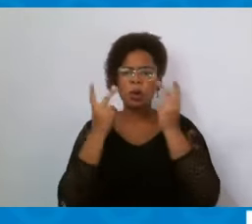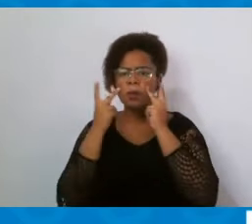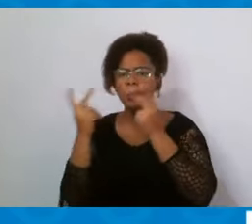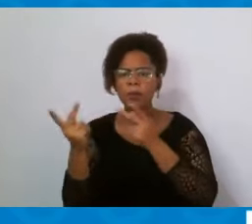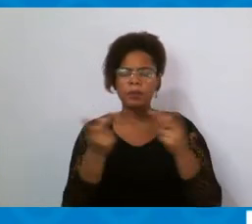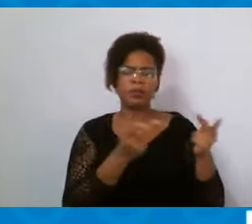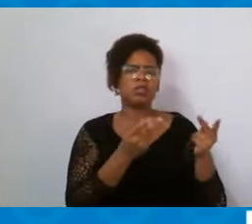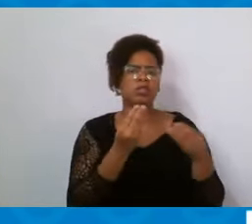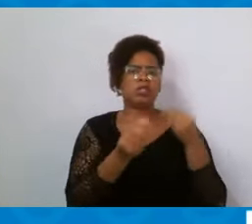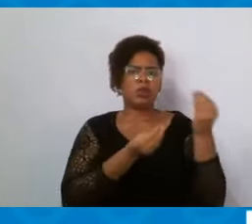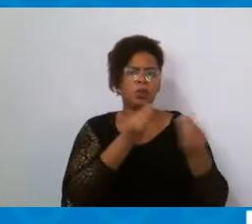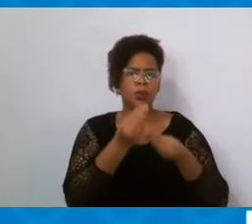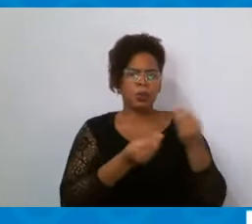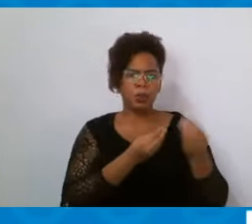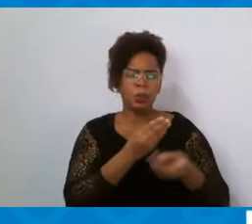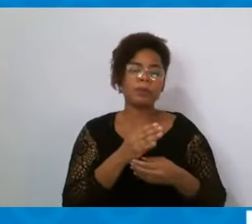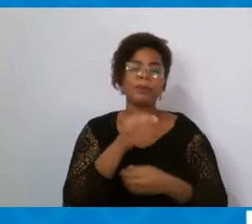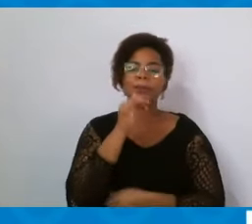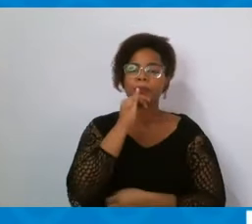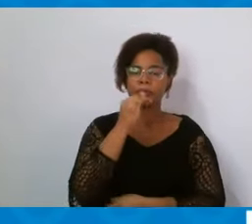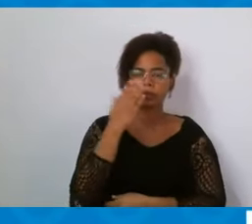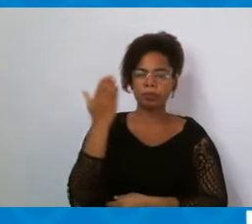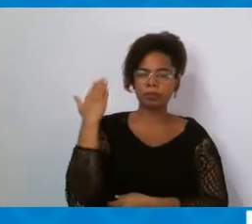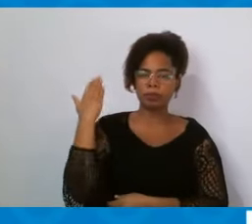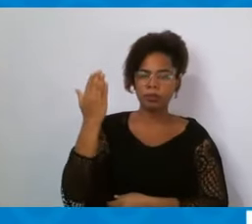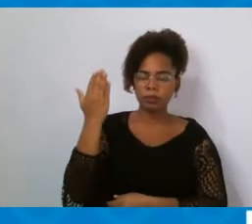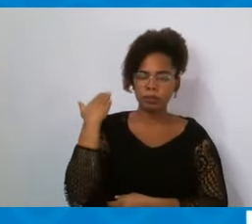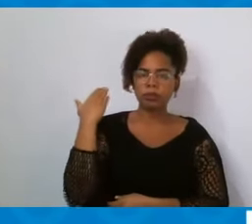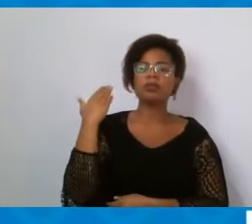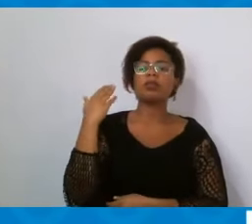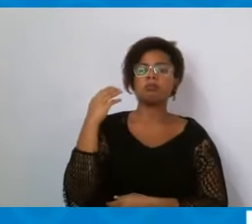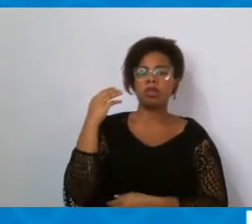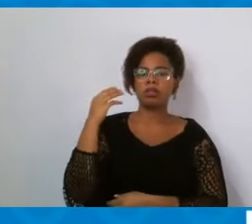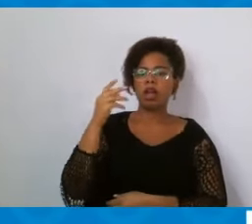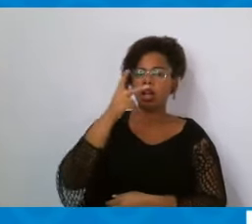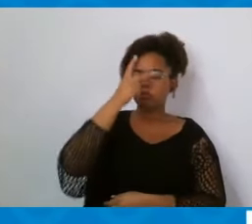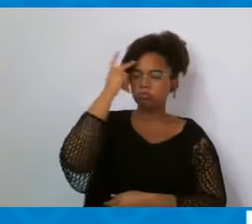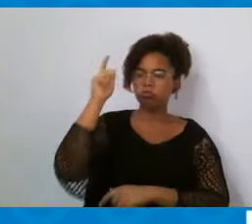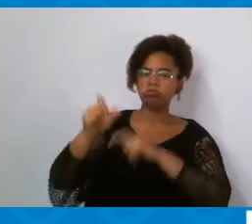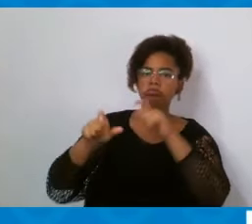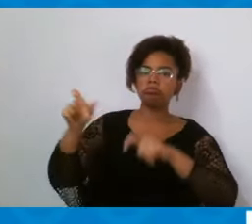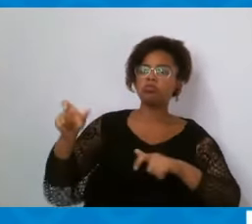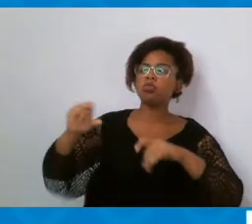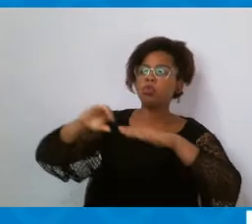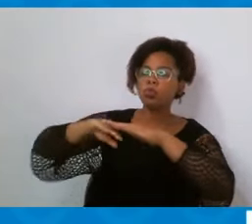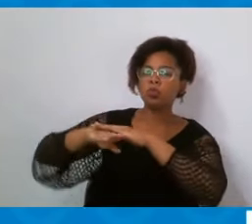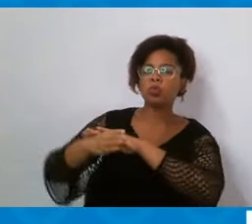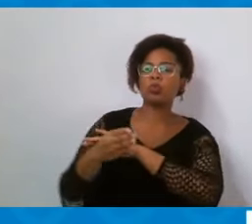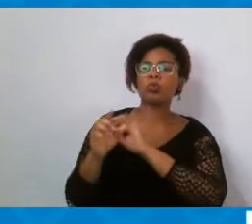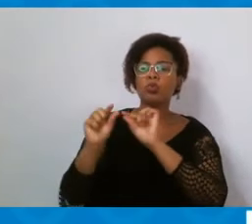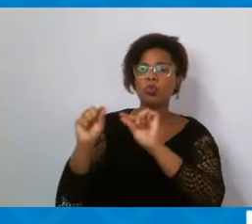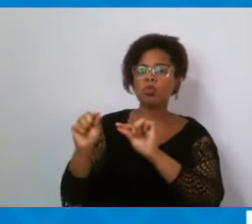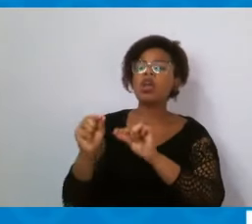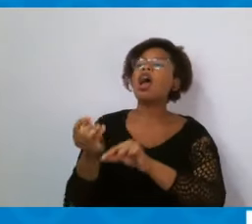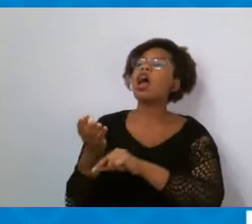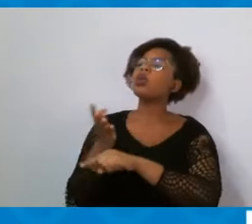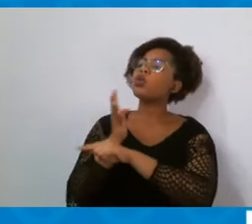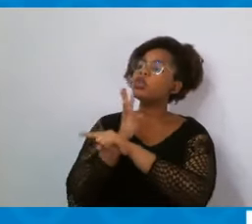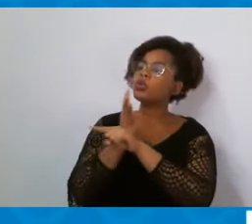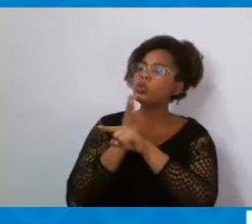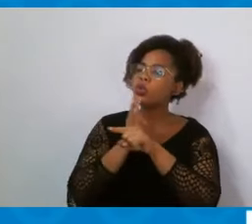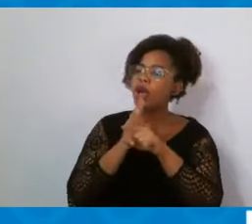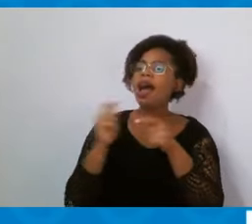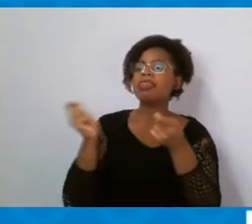tio, não é? Você passeava no mundo, mas se você conhecesse a pessoa. Pois bem, um grupo de